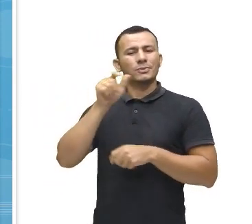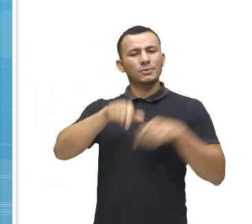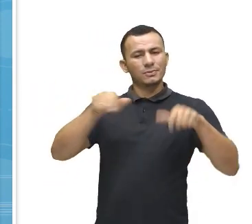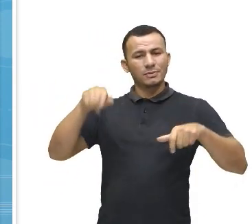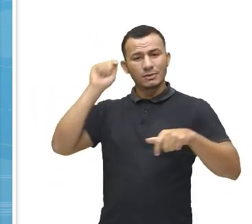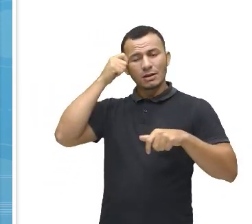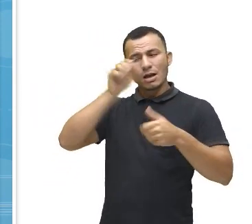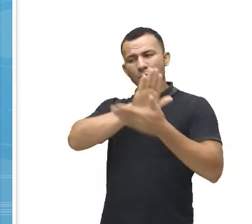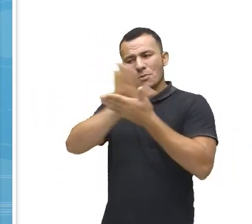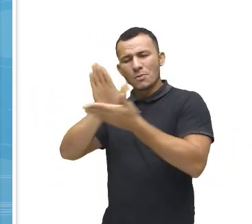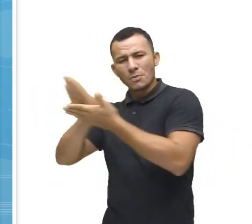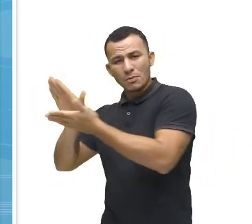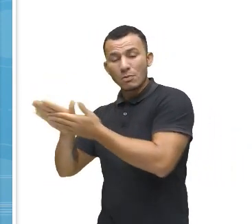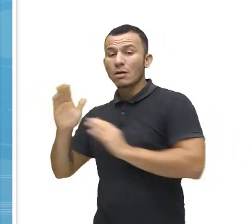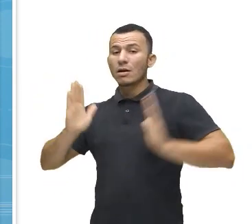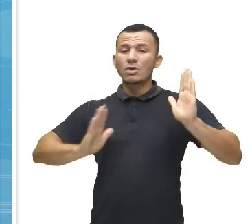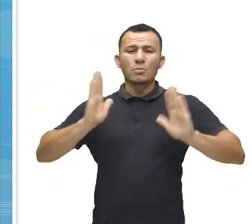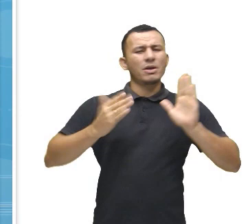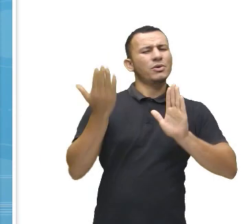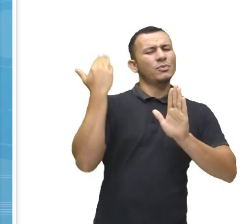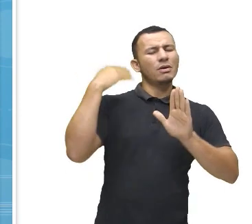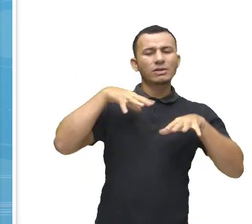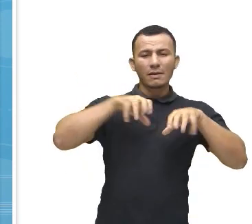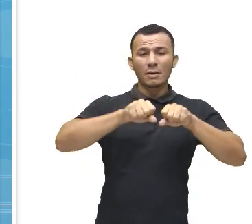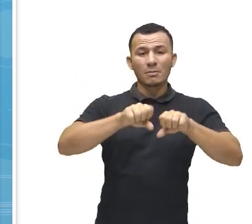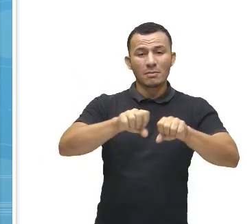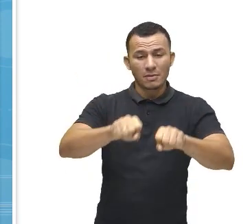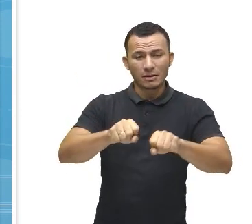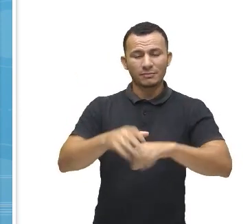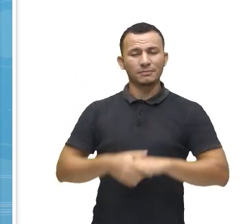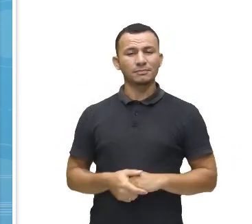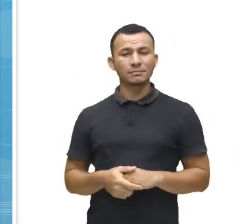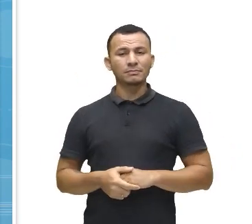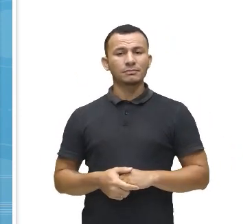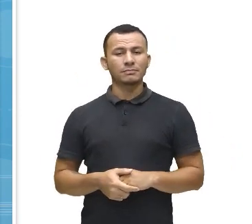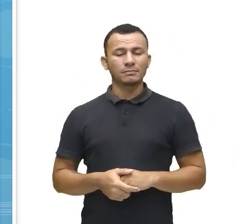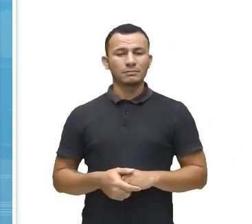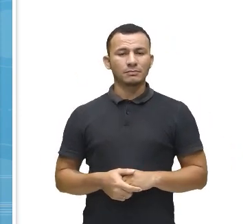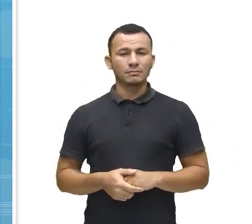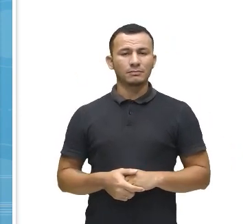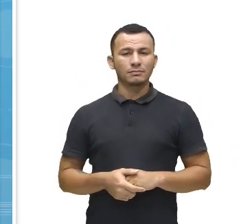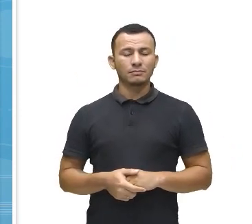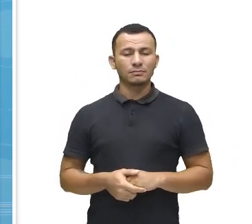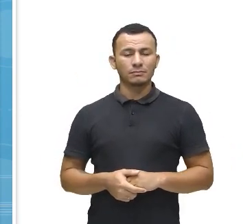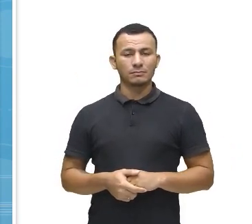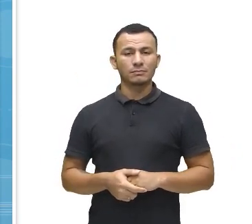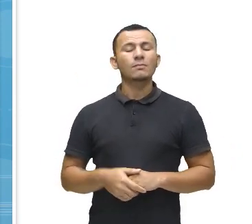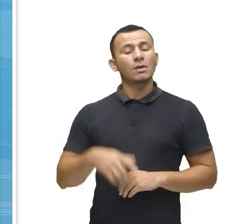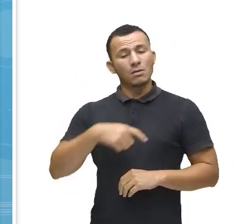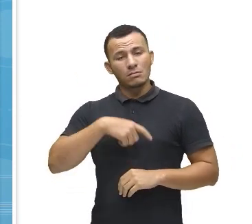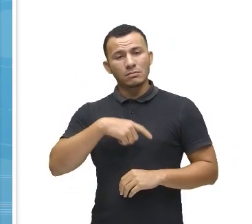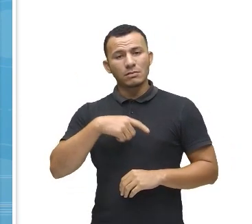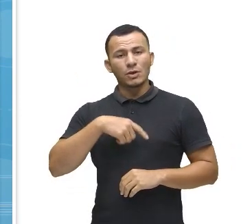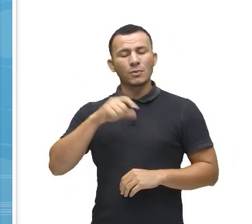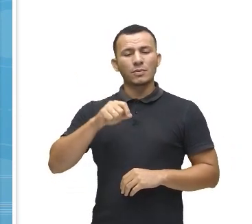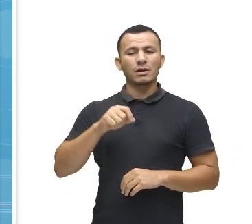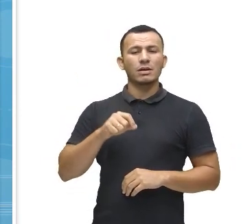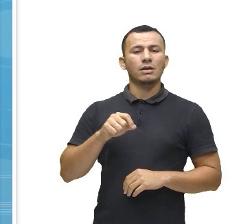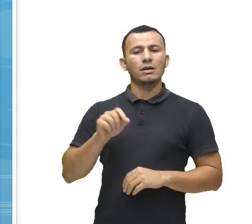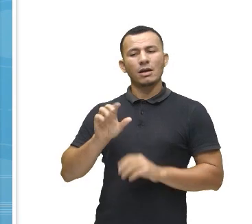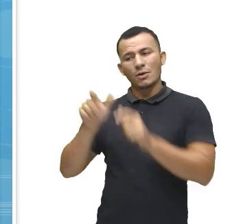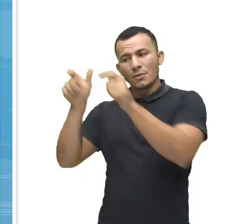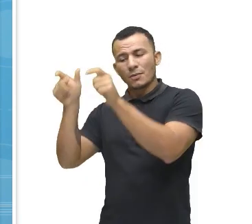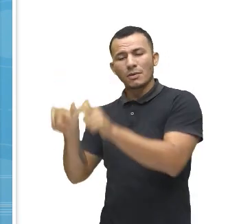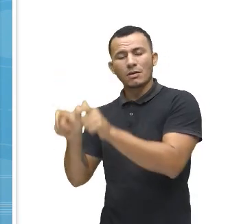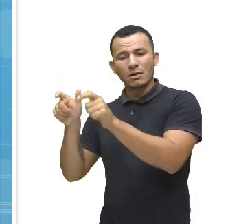durante o período colonial da história brasileira. Então, gente, o que eram quilombos e mucambos eram